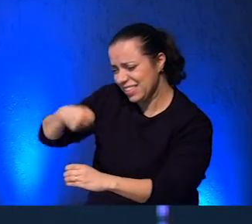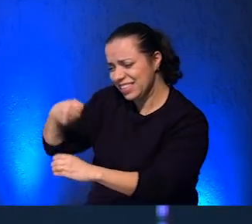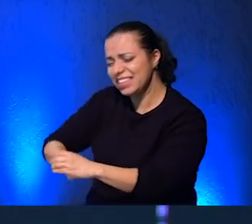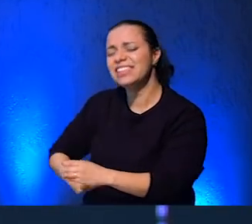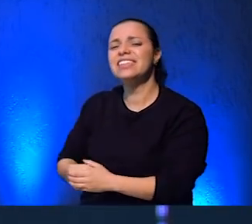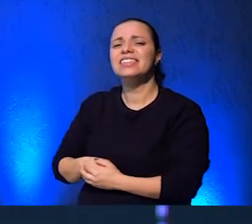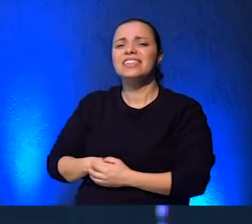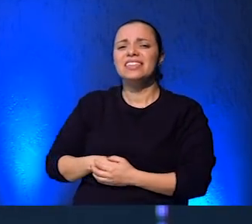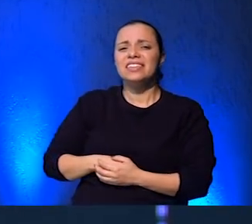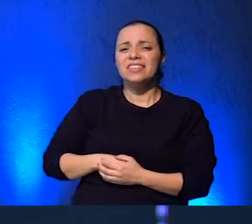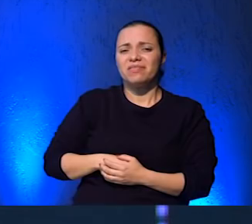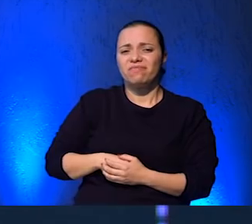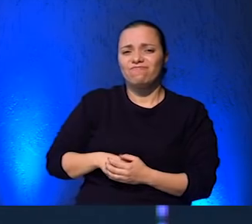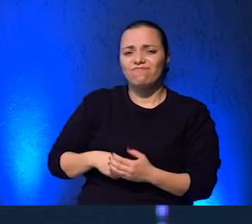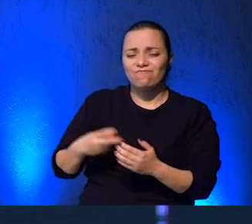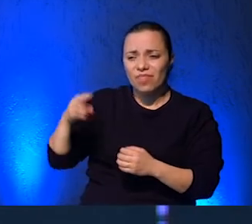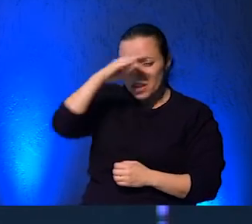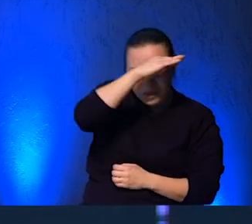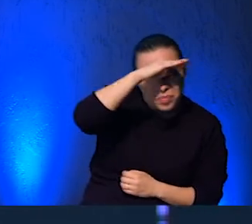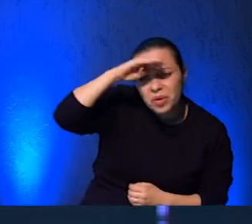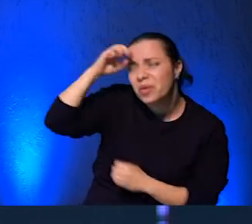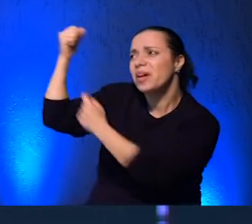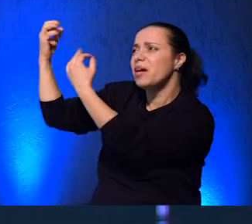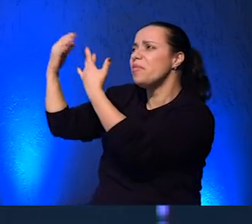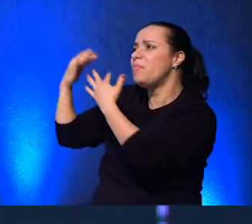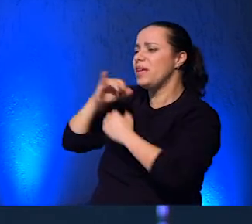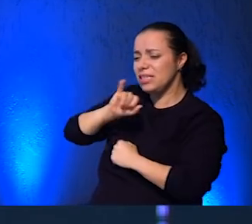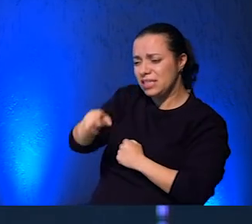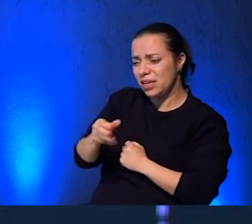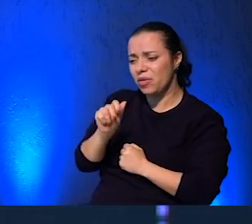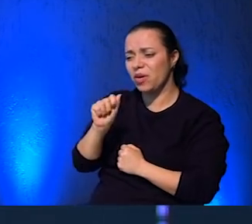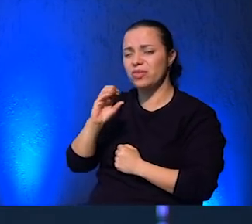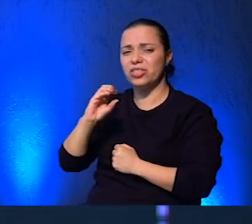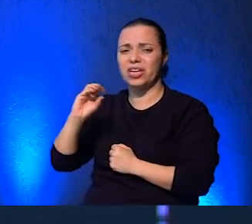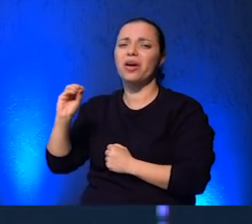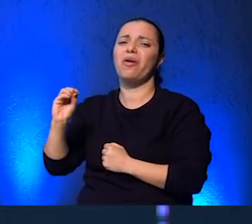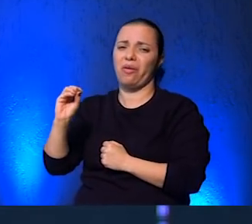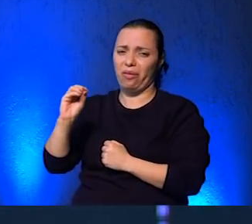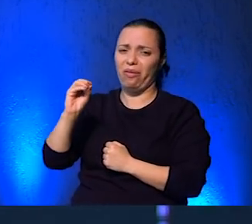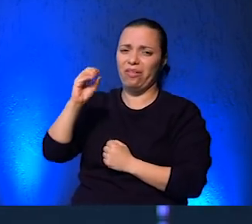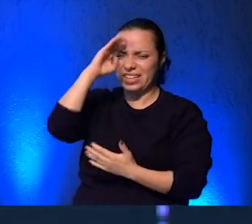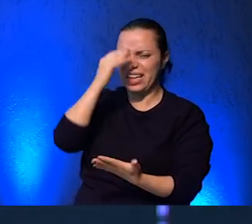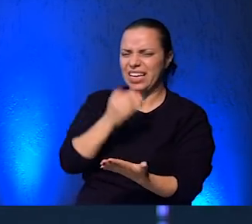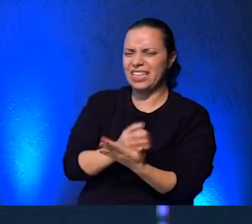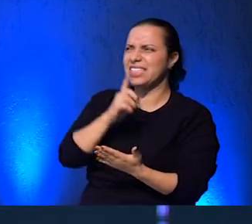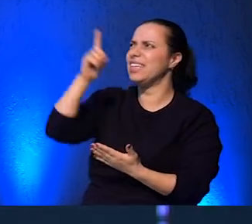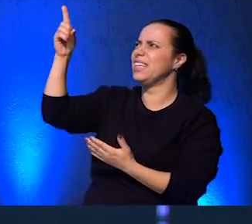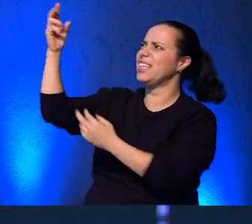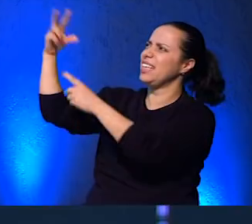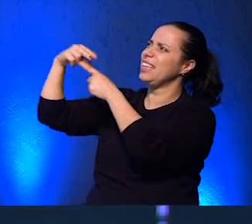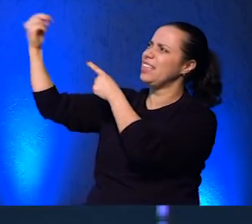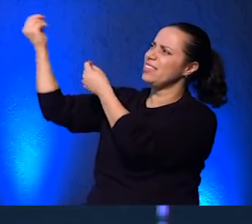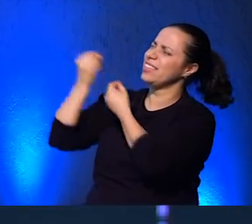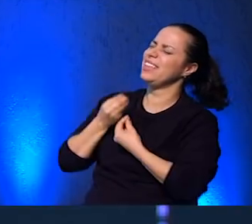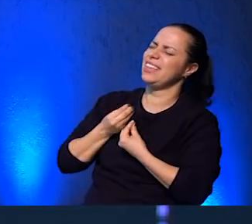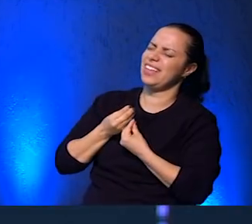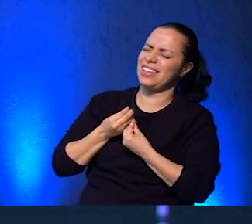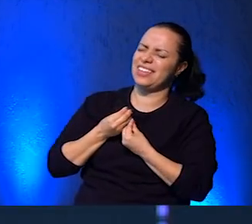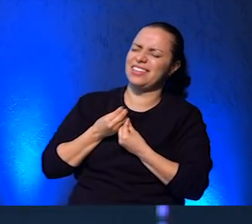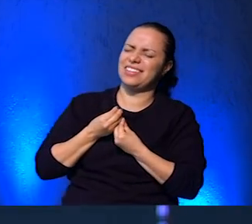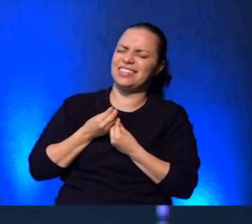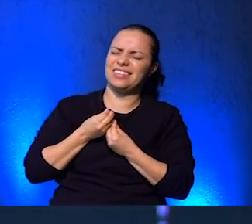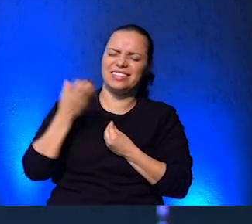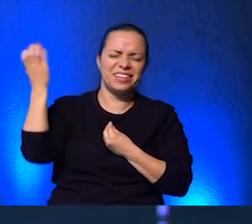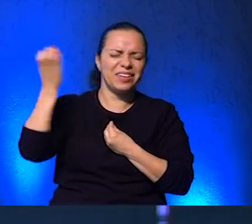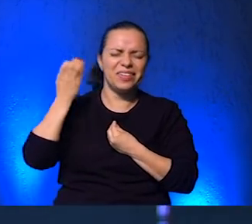os caramelos são como jacó buscou sabendo que a vitória o futebol senhor